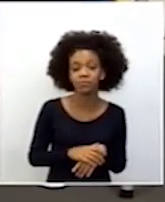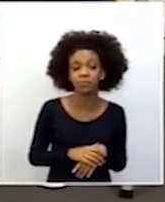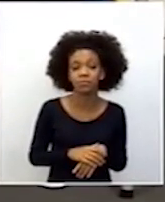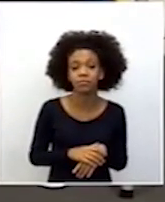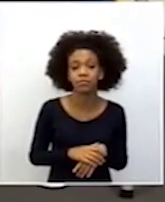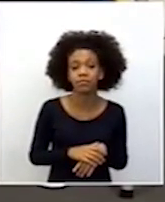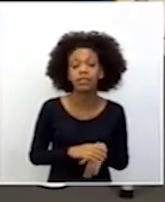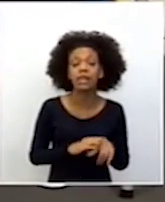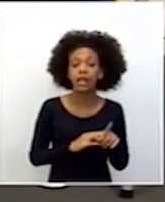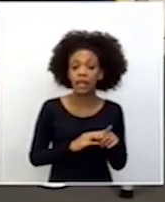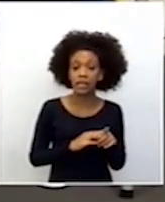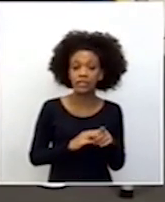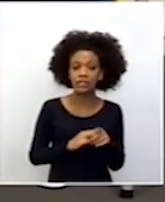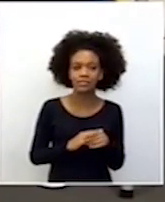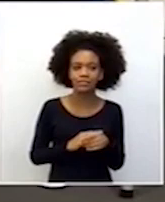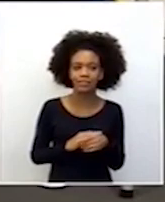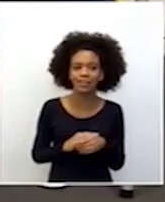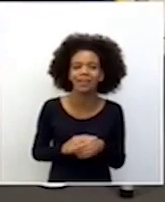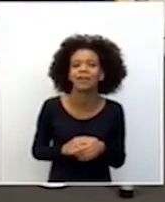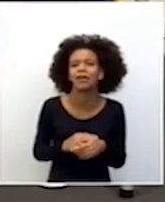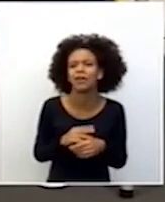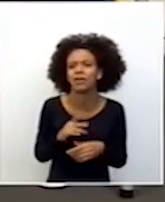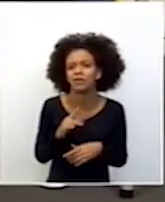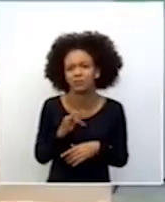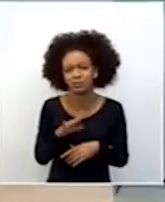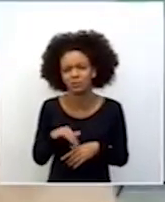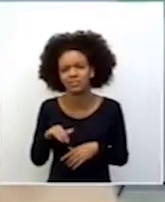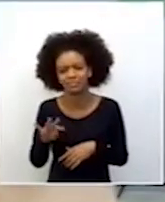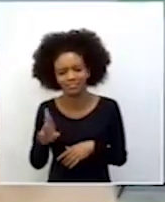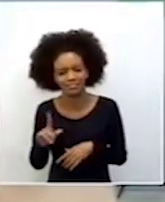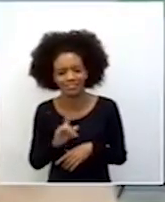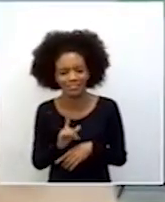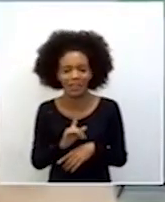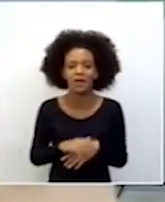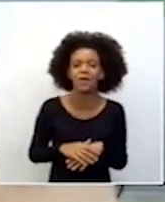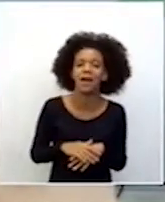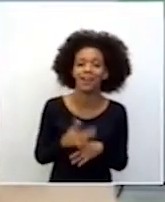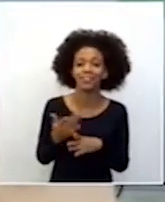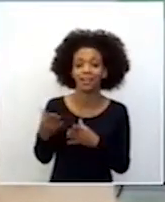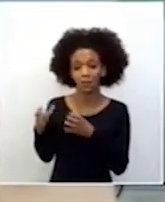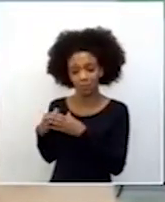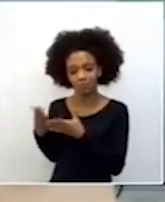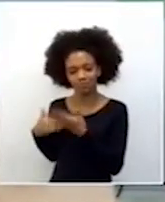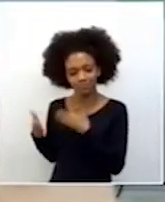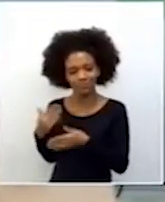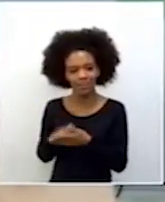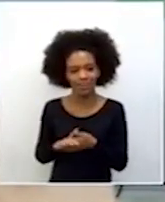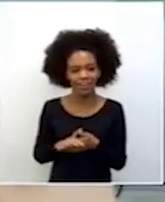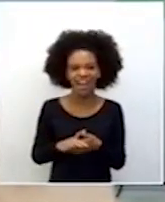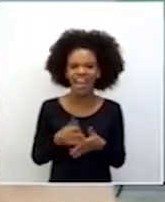está tuitando, né? Está participando no chat, tuitando. Ela tá, eu encaro.